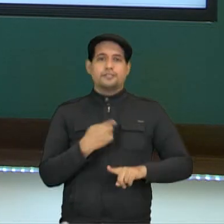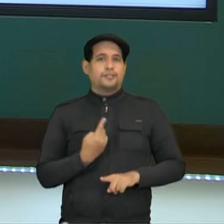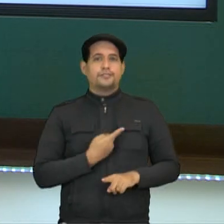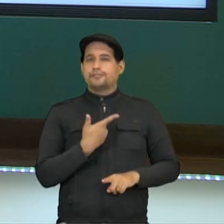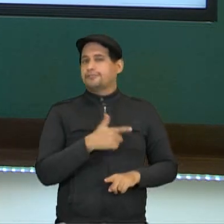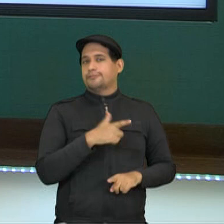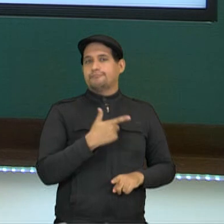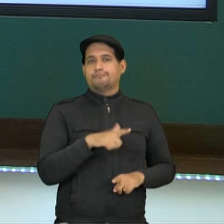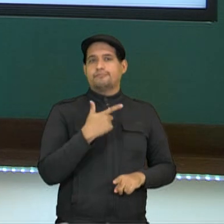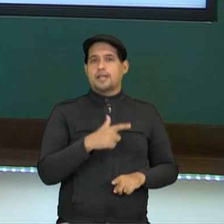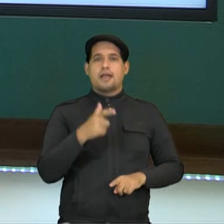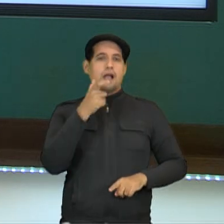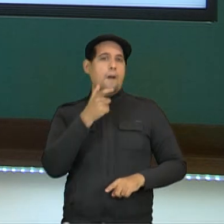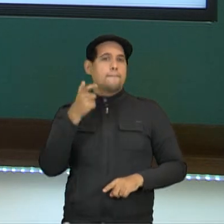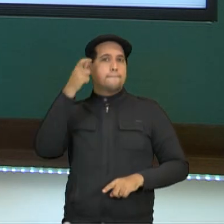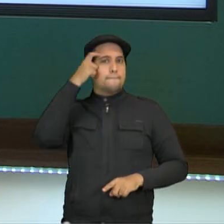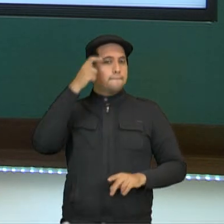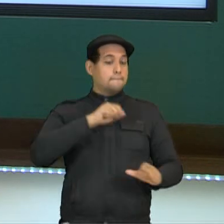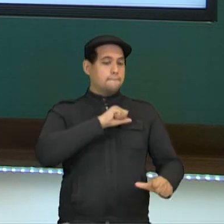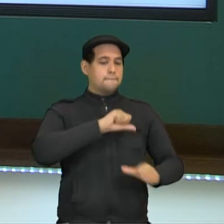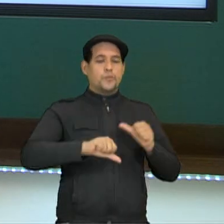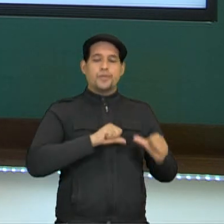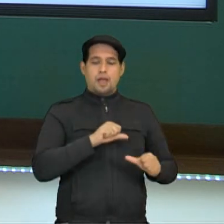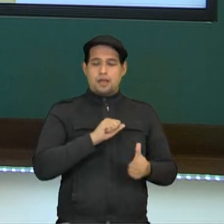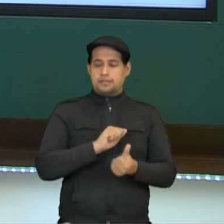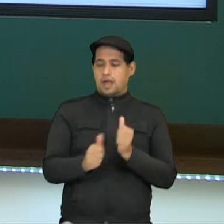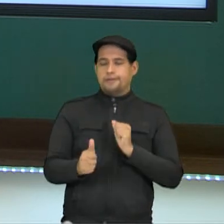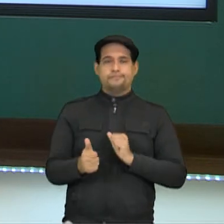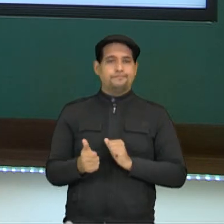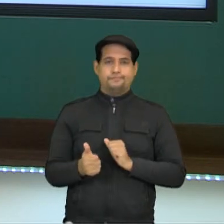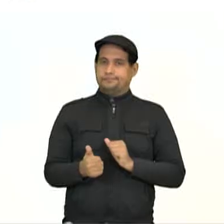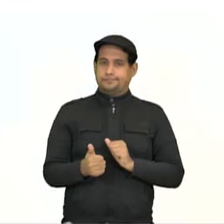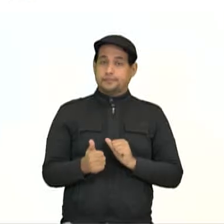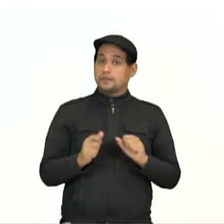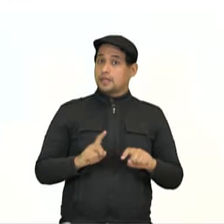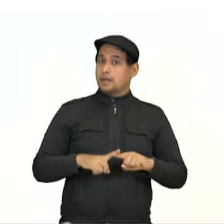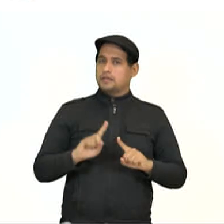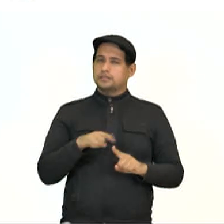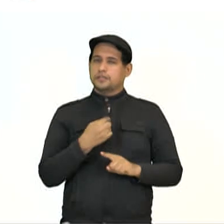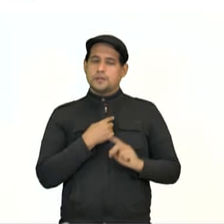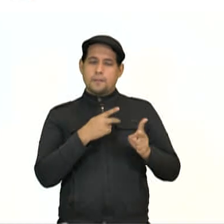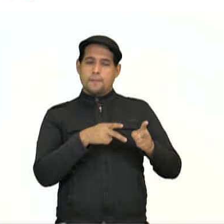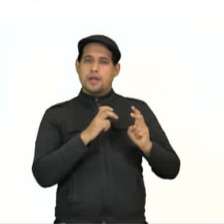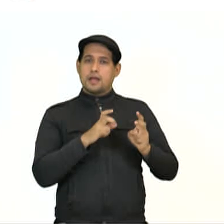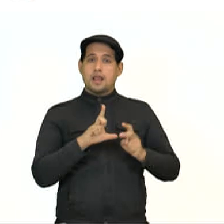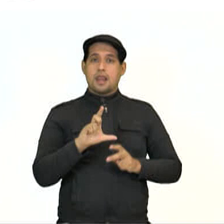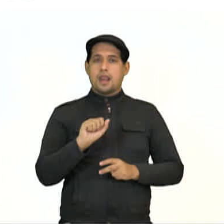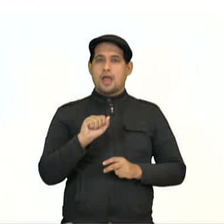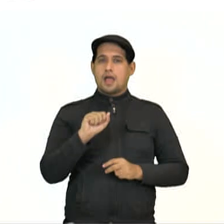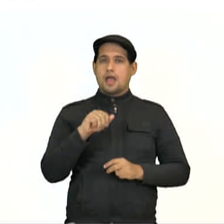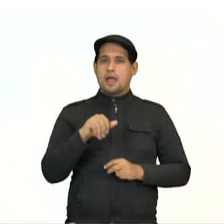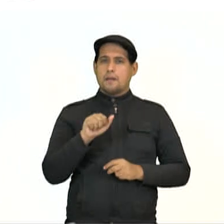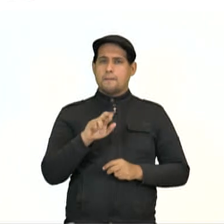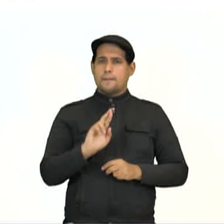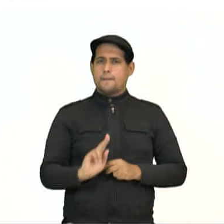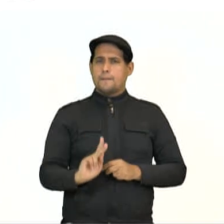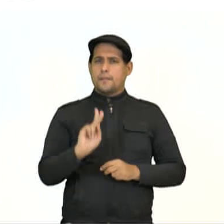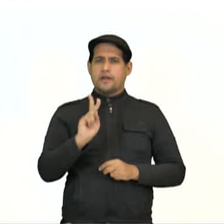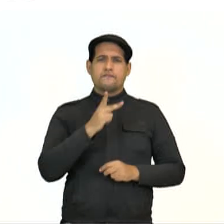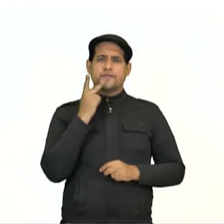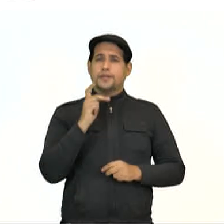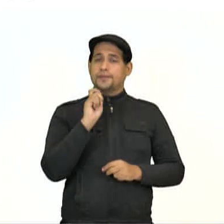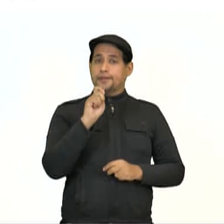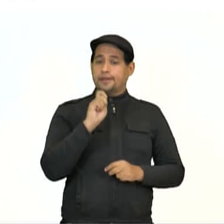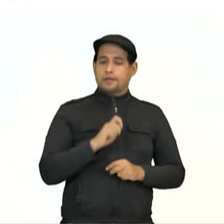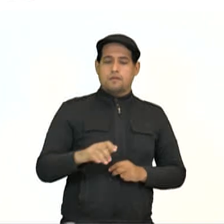essa capacidade de mudar para se adaptar. Então a gente vê lá que Lamarck falava que o meio é